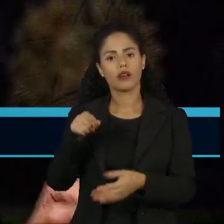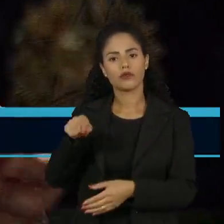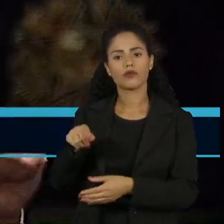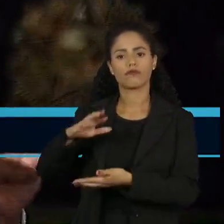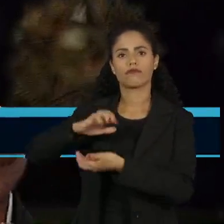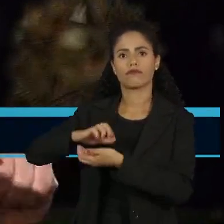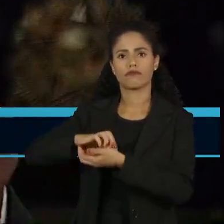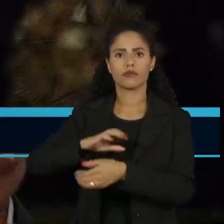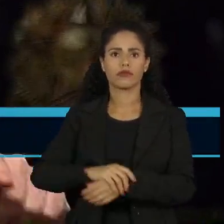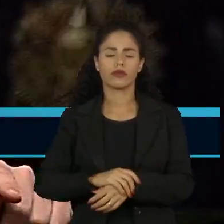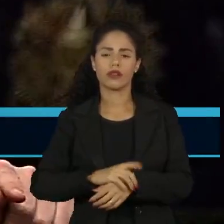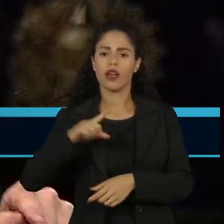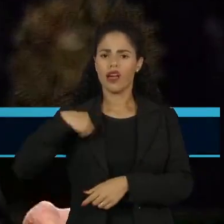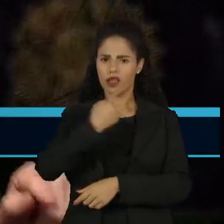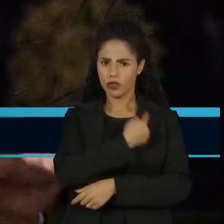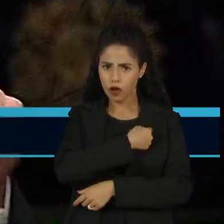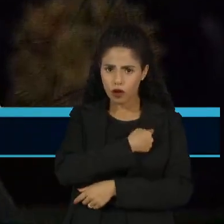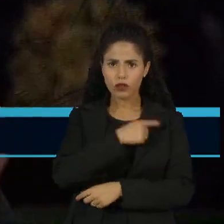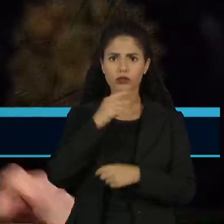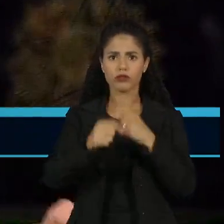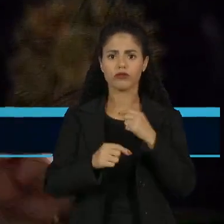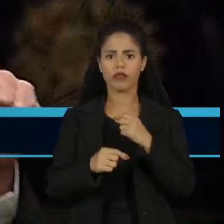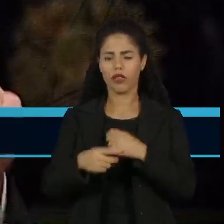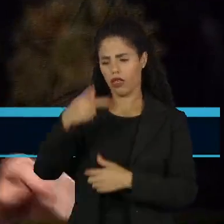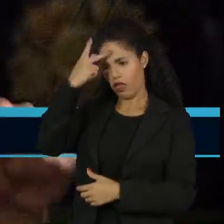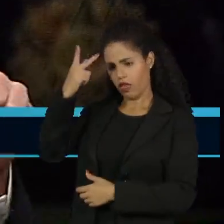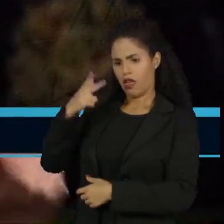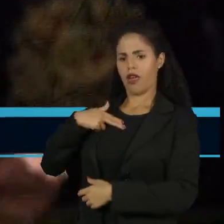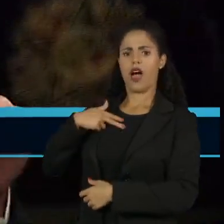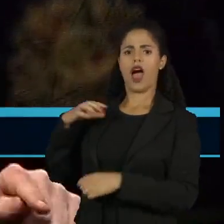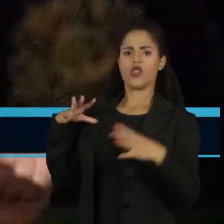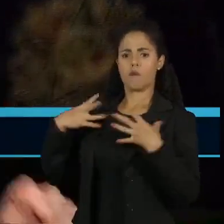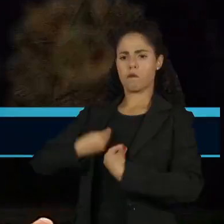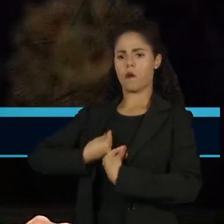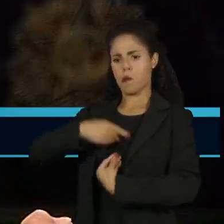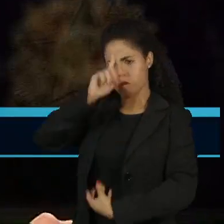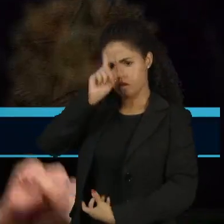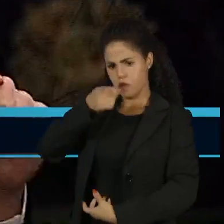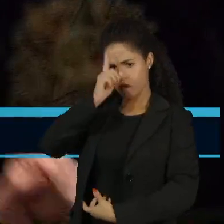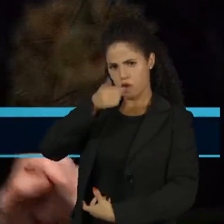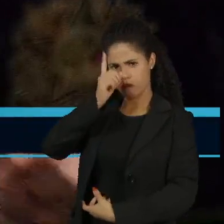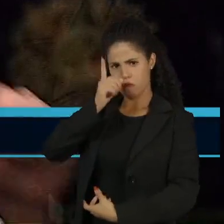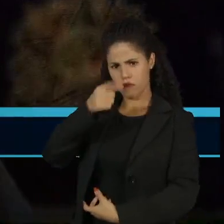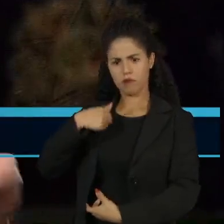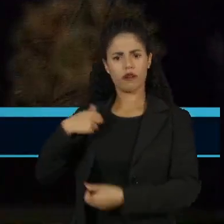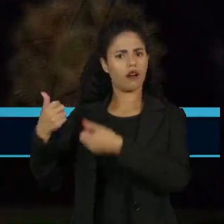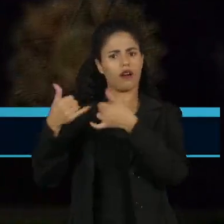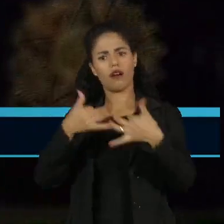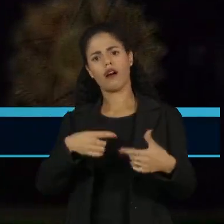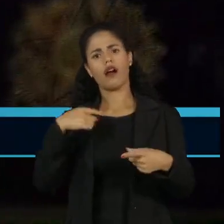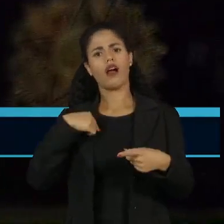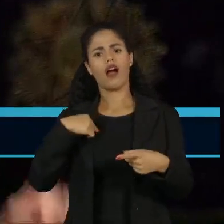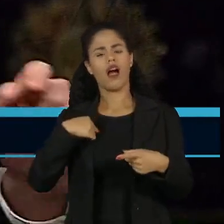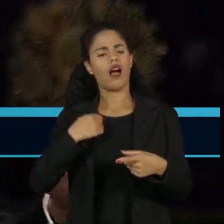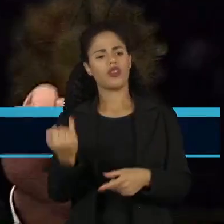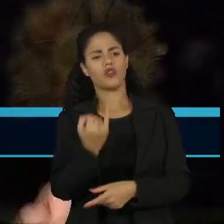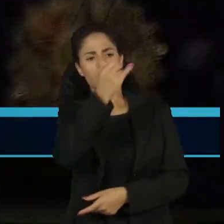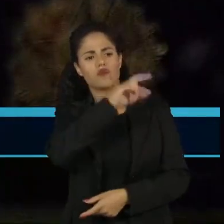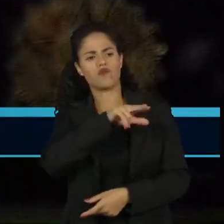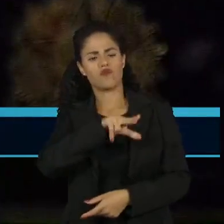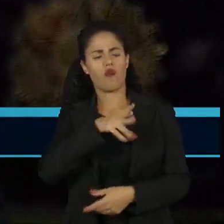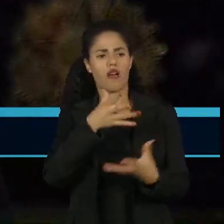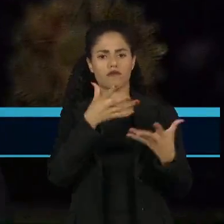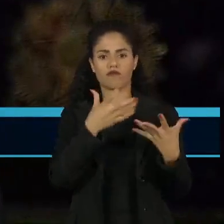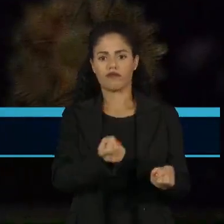STF. E nós não podemos admitir que a individualidade de um ministro do Supremo Tribunal Federal declare inconstitucional uma lei sem